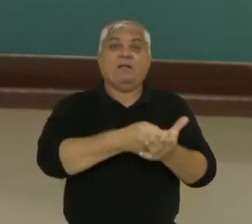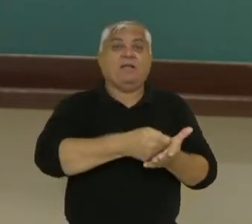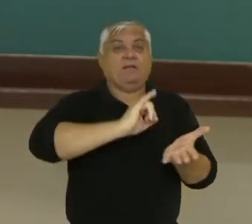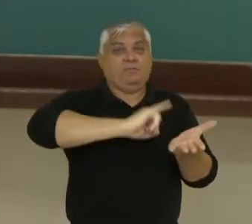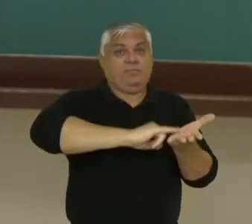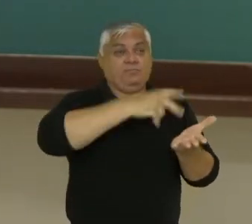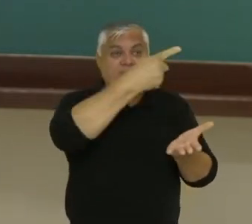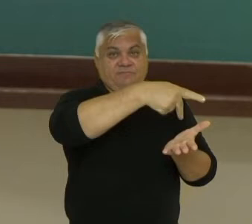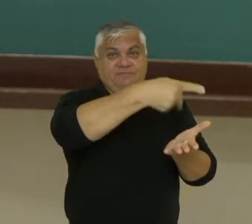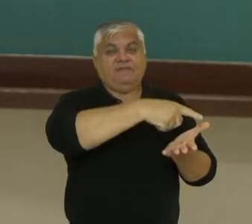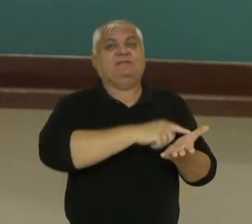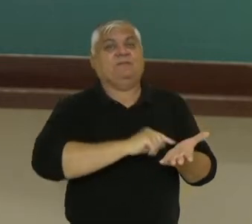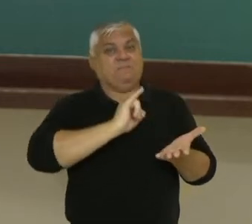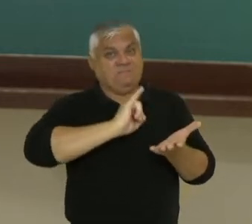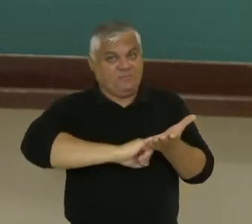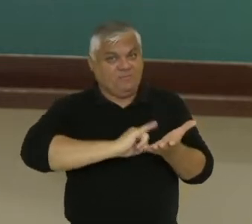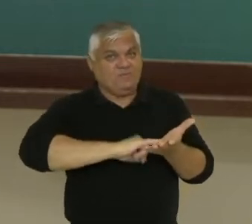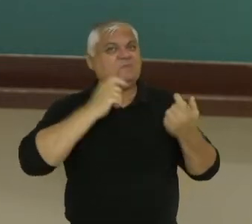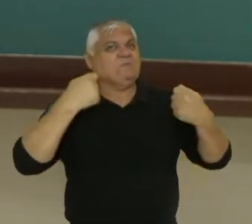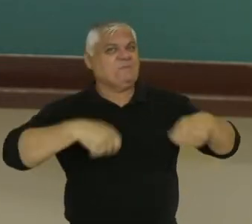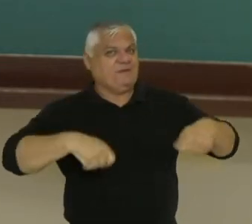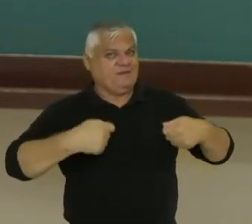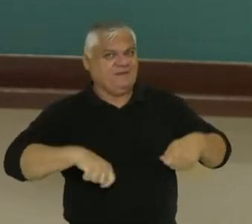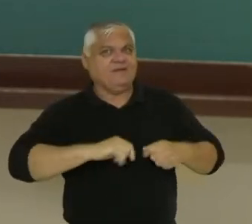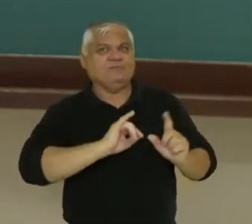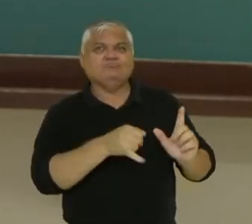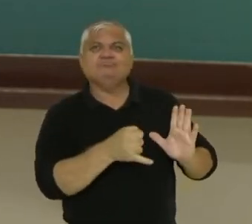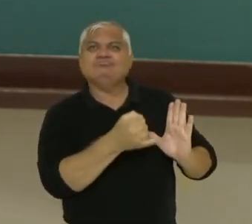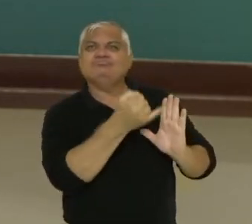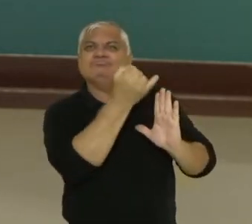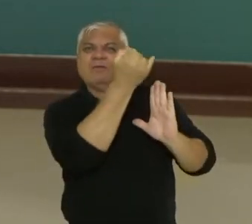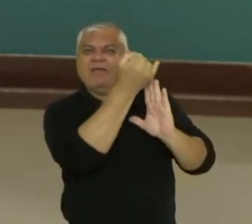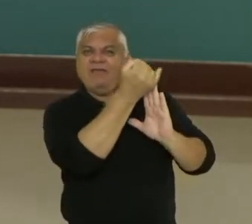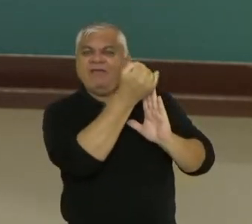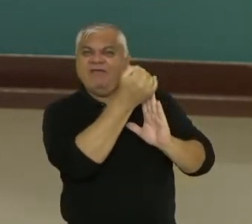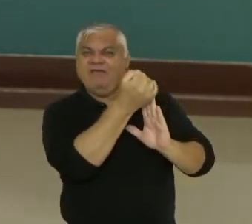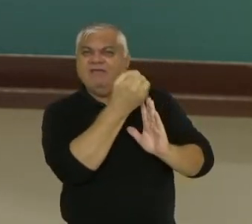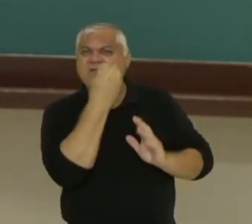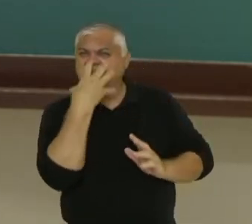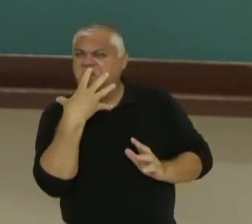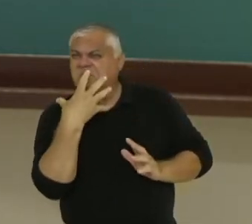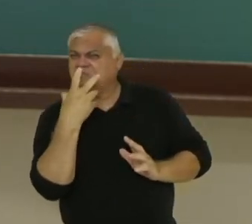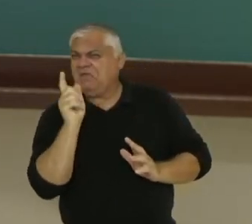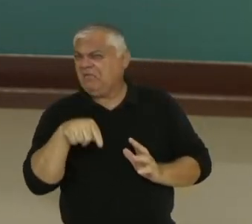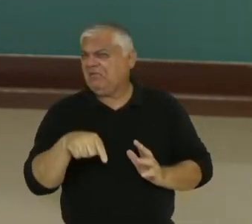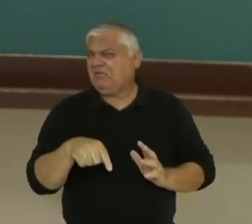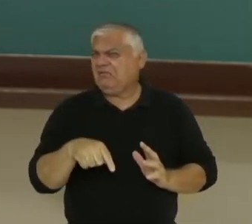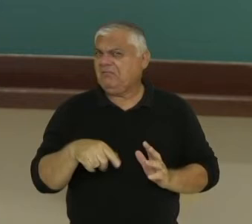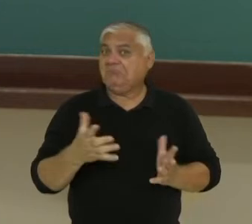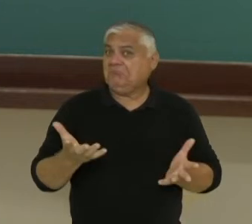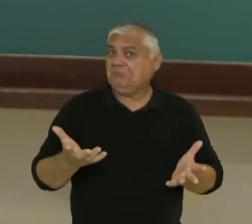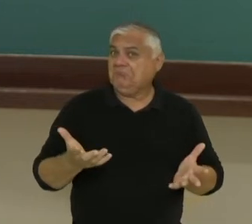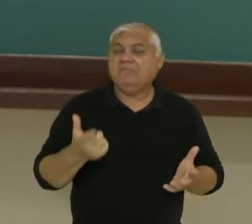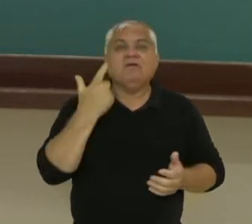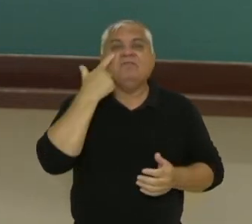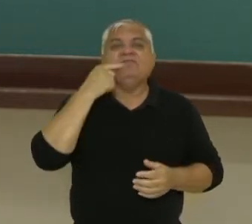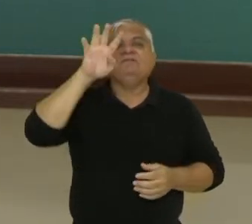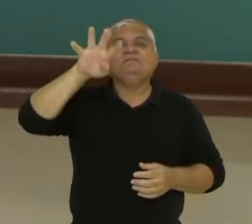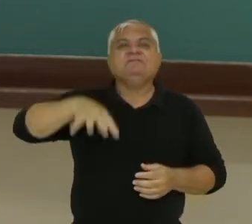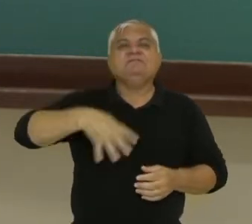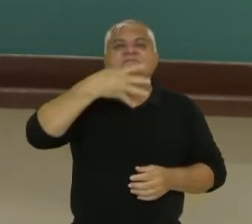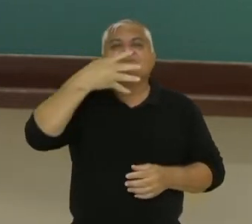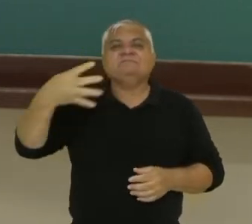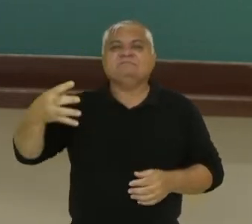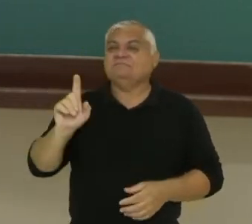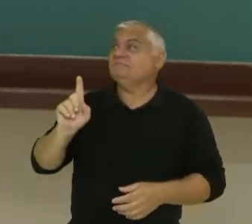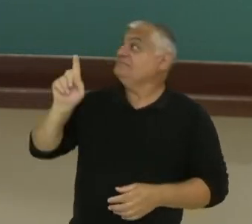de renda sobre o rendimento que ele vai ter. Será que vai ser vantajoso? Vamos ver aqui a nossa tabela. Eu